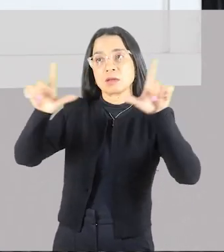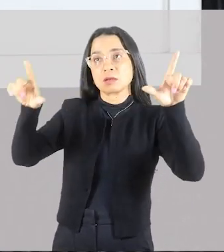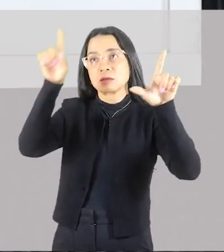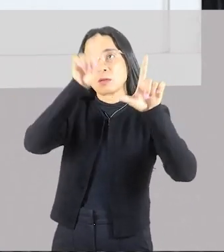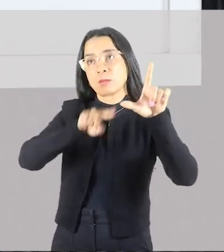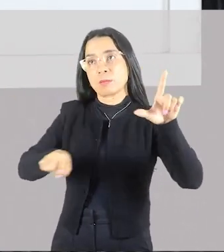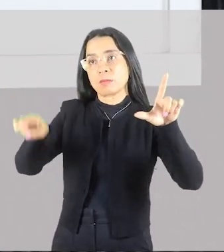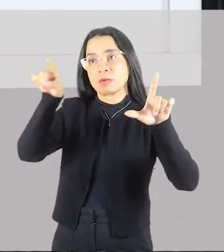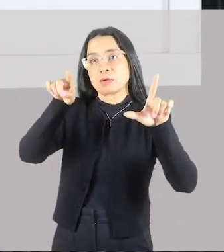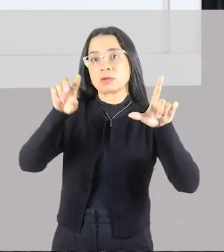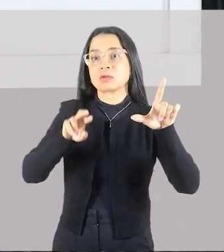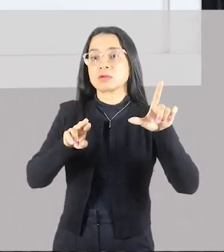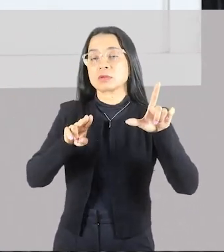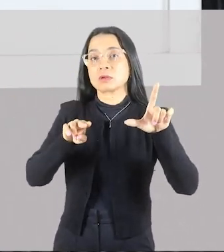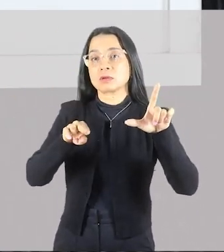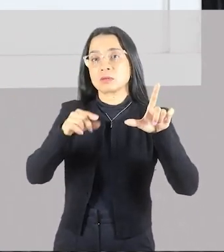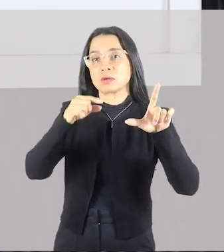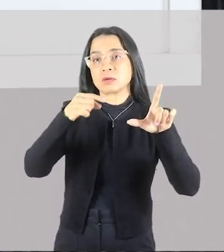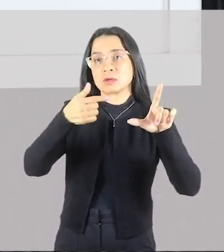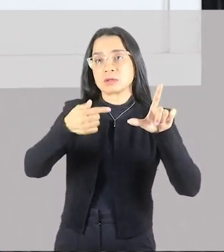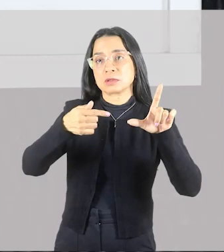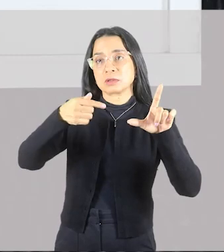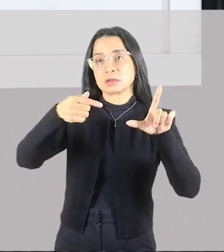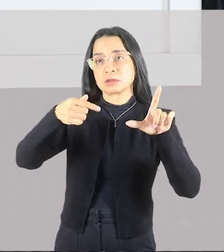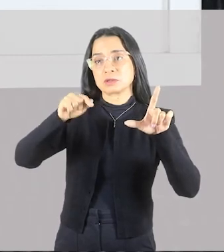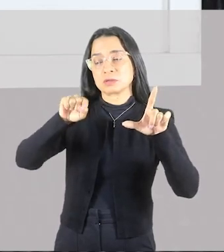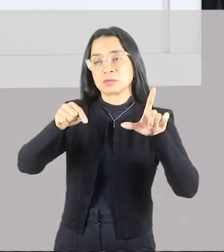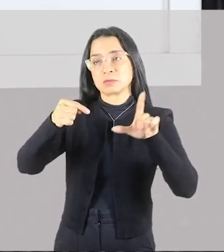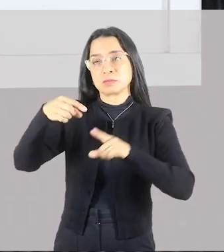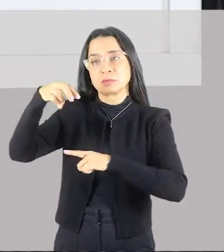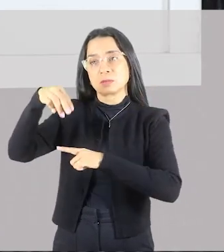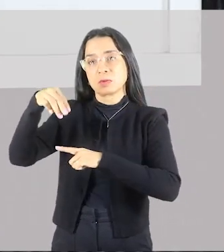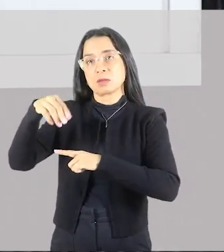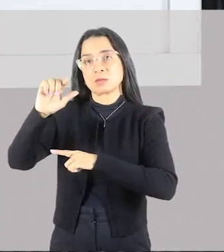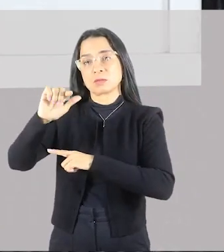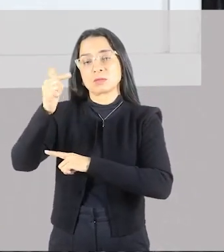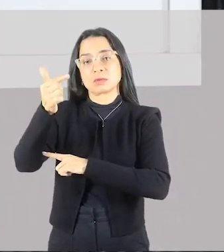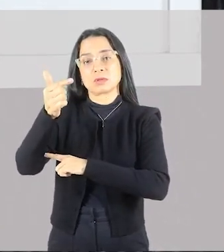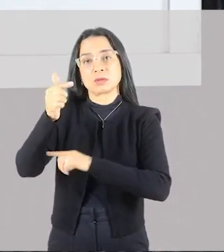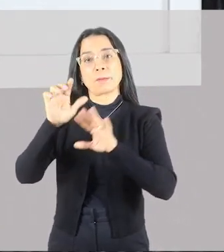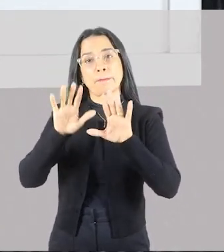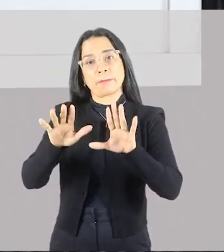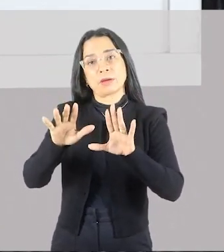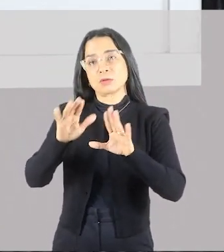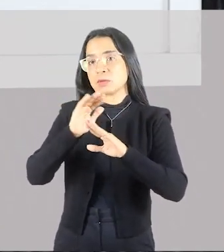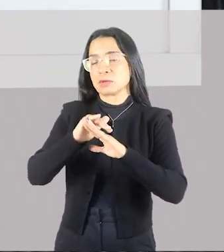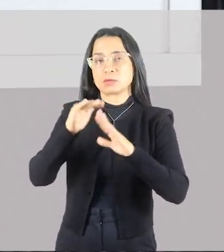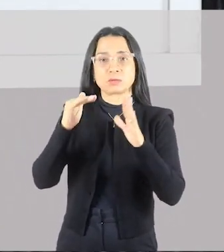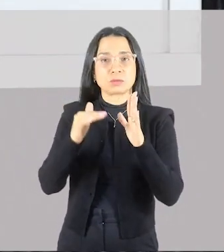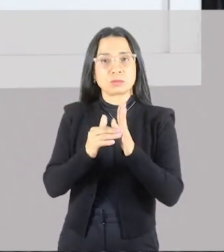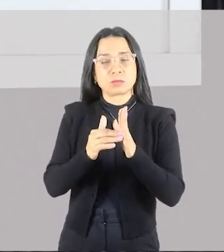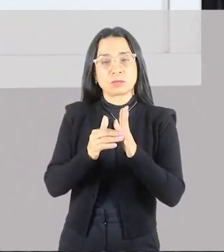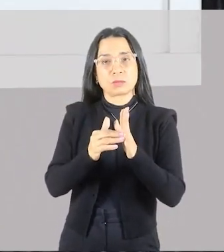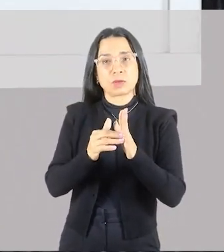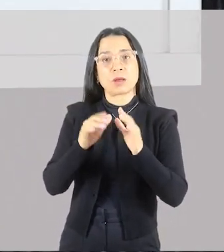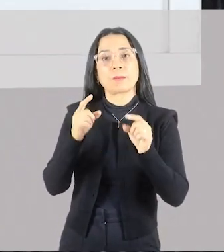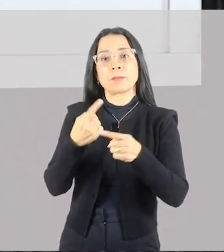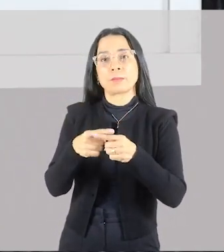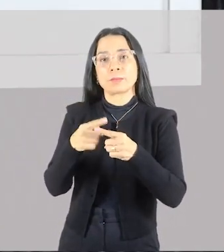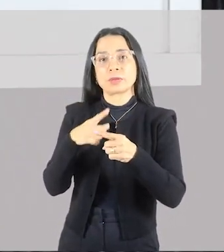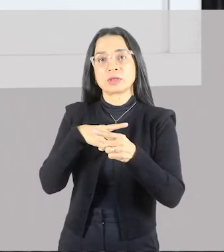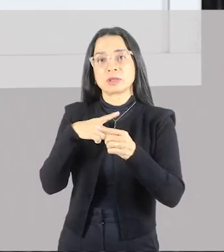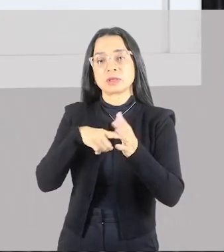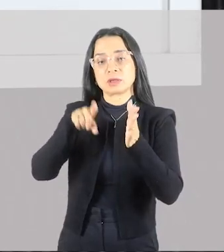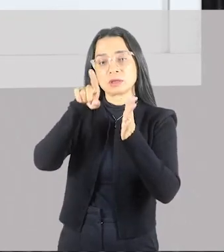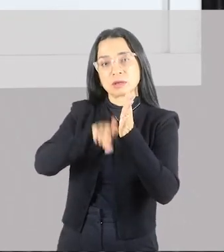a 7 metros quadrados. Mas não é esse total de papel de parede, porque eu tenho que descontar da área da janela. Eu